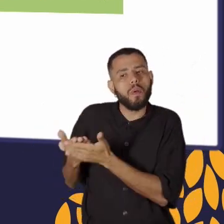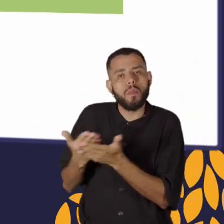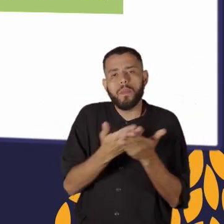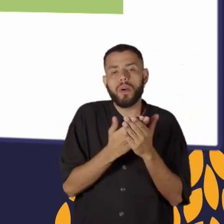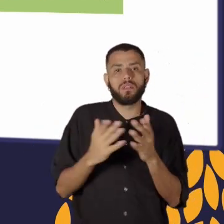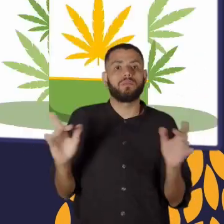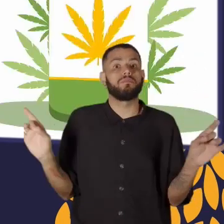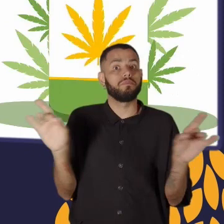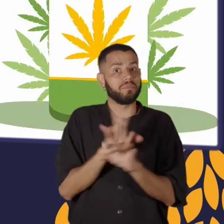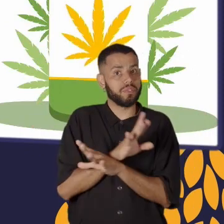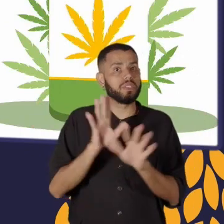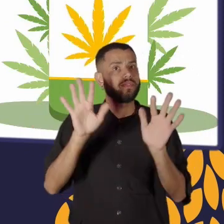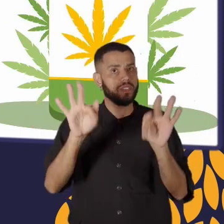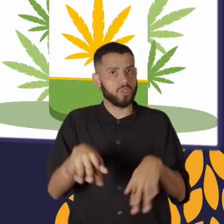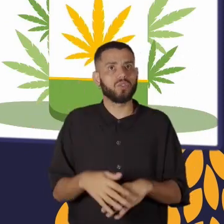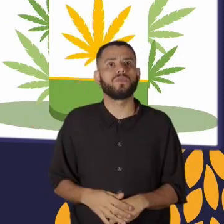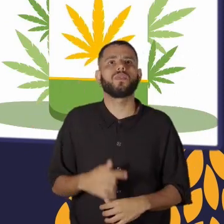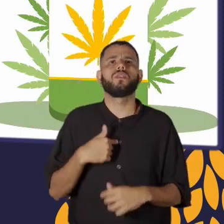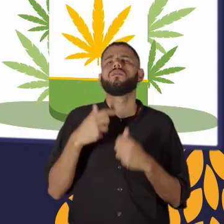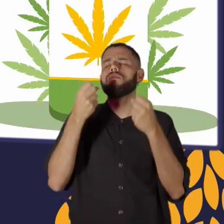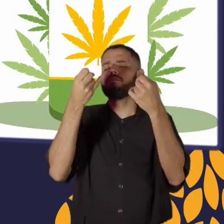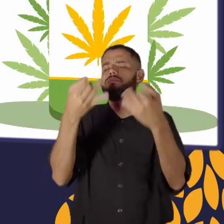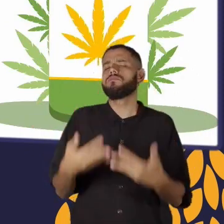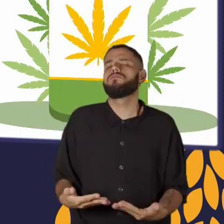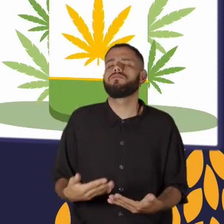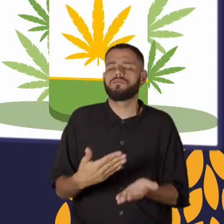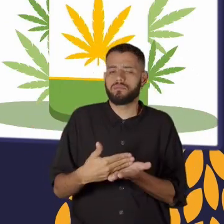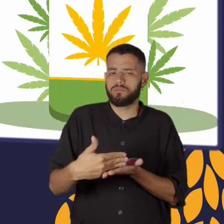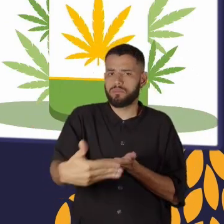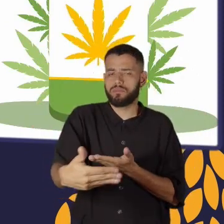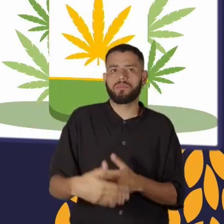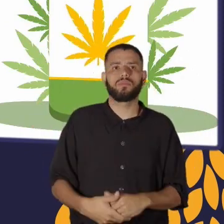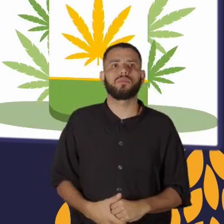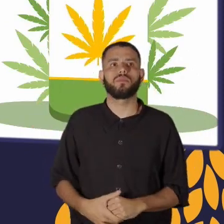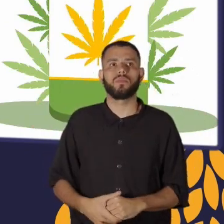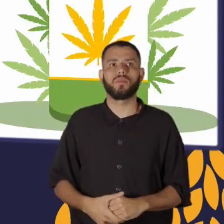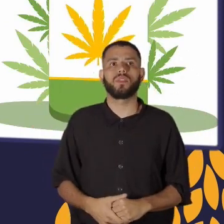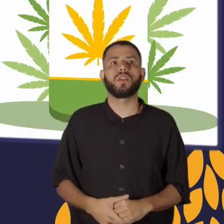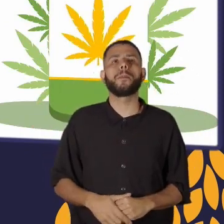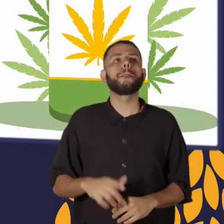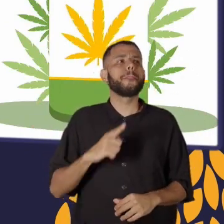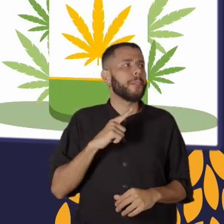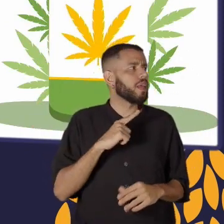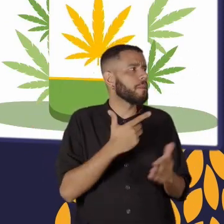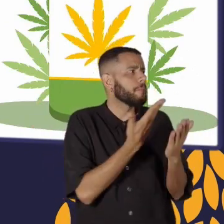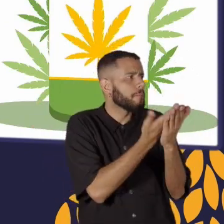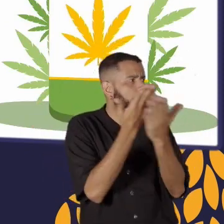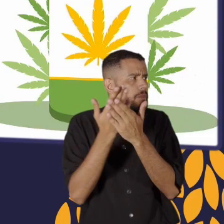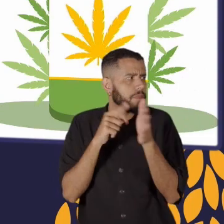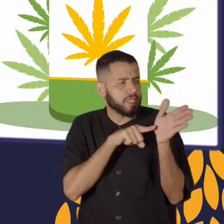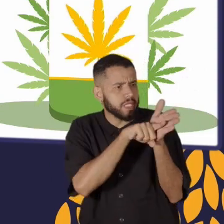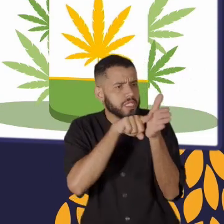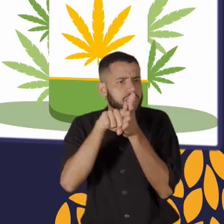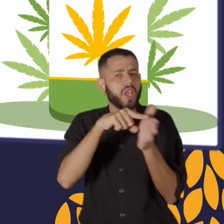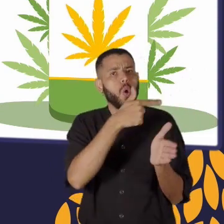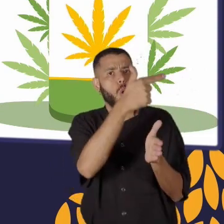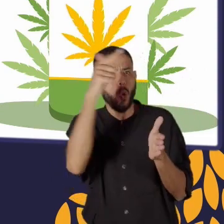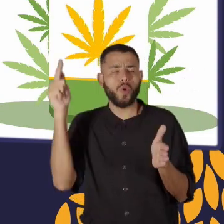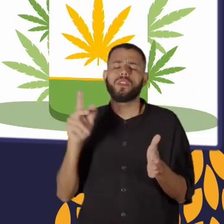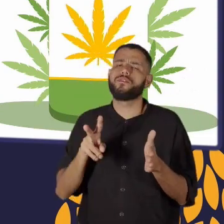e aí eu vou falar um pouquinho especialmente dele para frente. E aí, alguns estudos que vão subsidiando essa discussão, né? Então, como eu